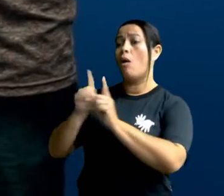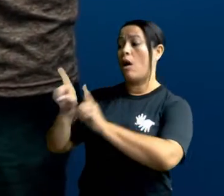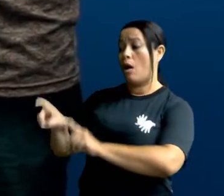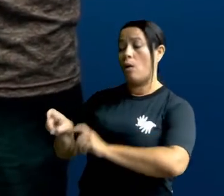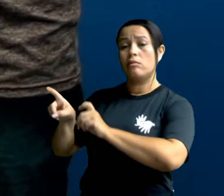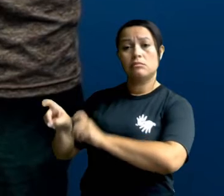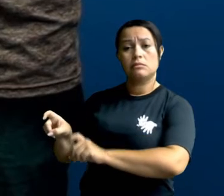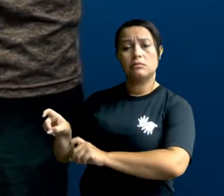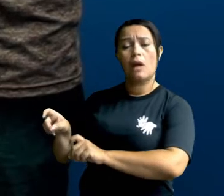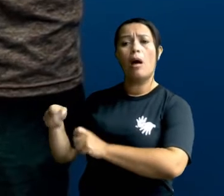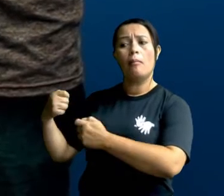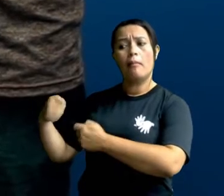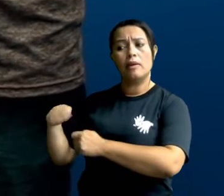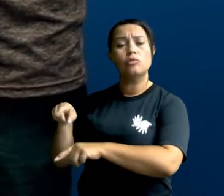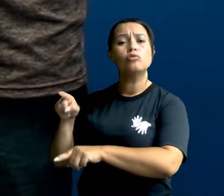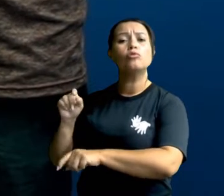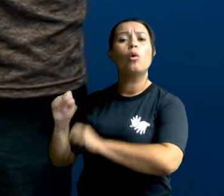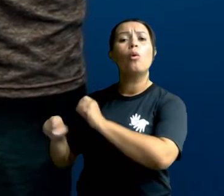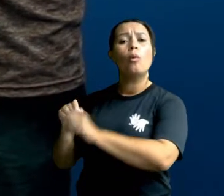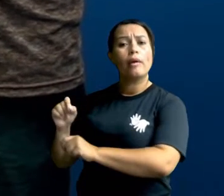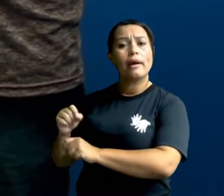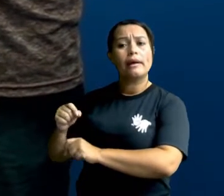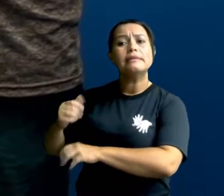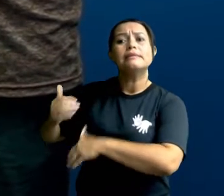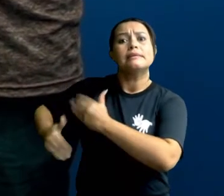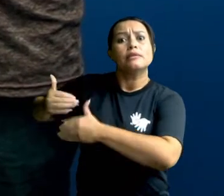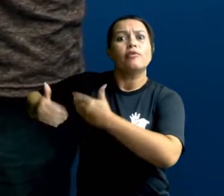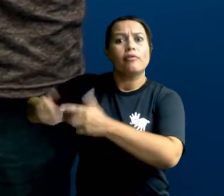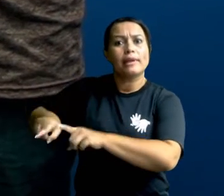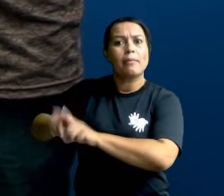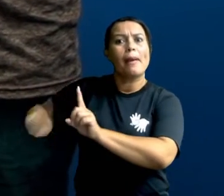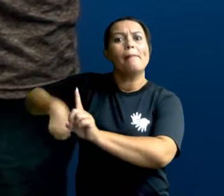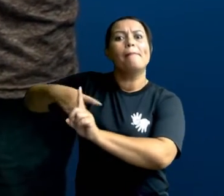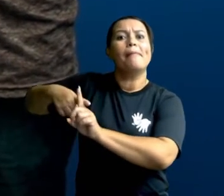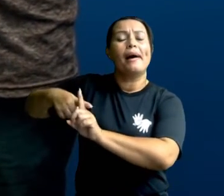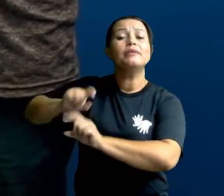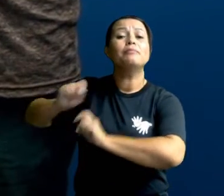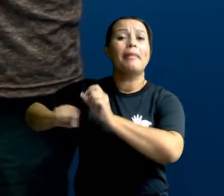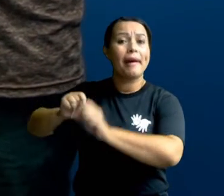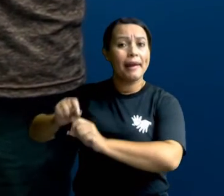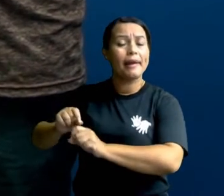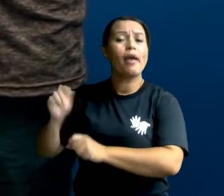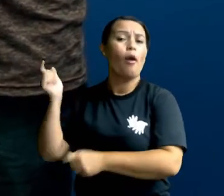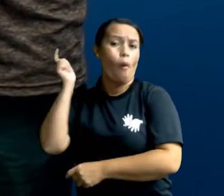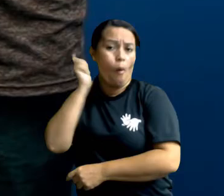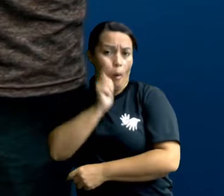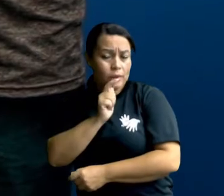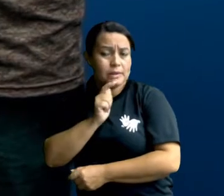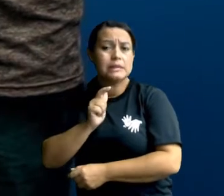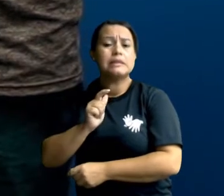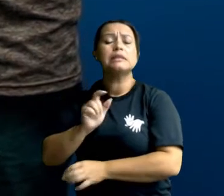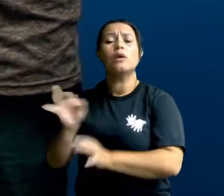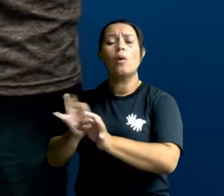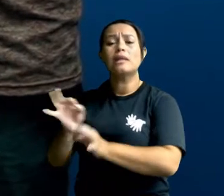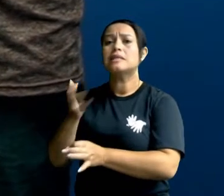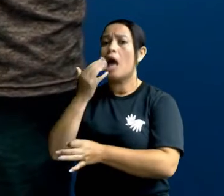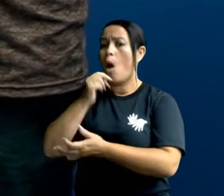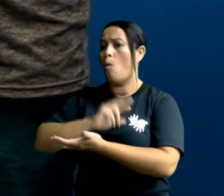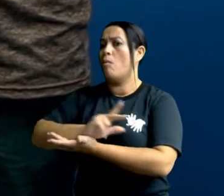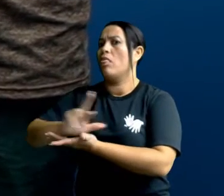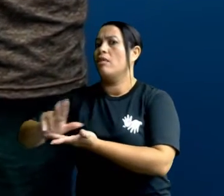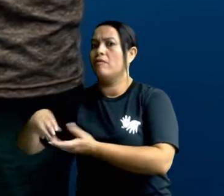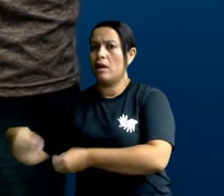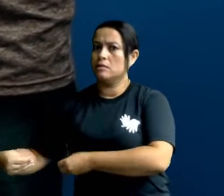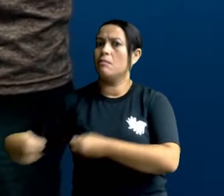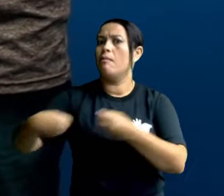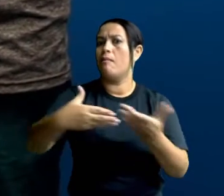uma resposta, né? Ele teve que se desenvolver mais para dar conta de uma produção de alimentos para